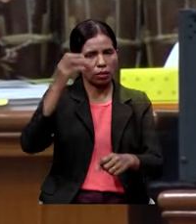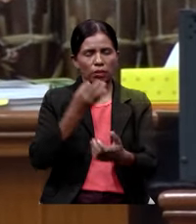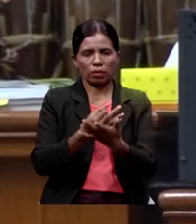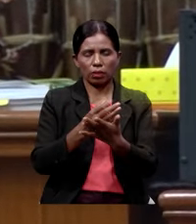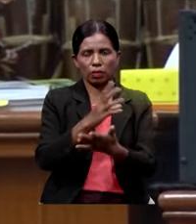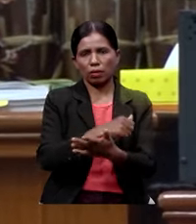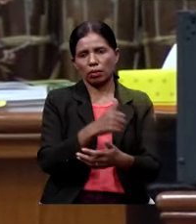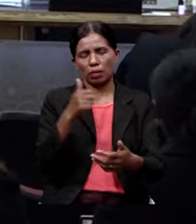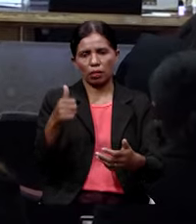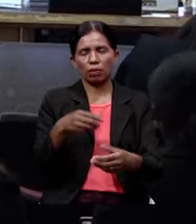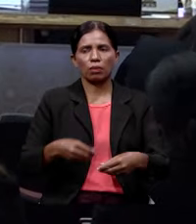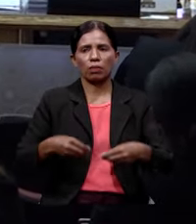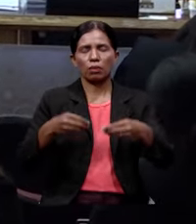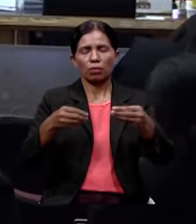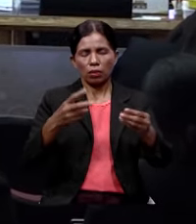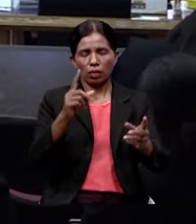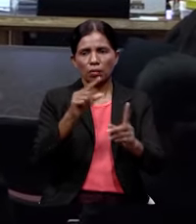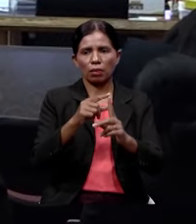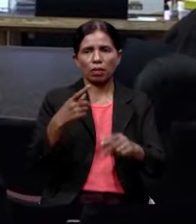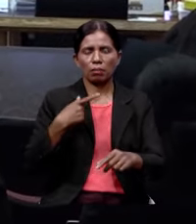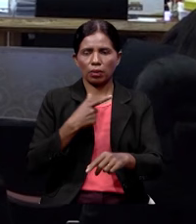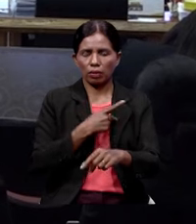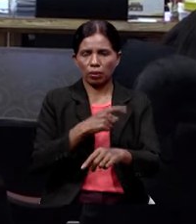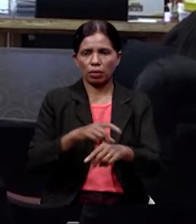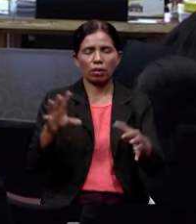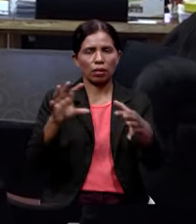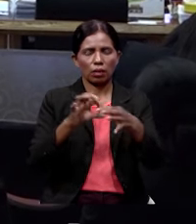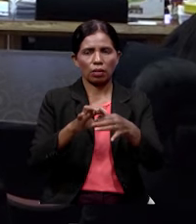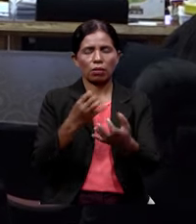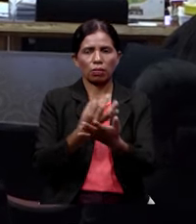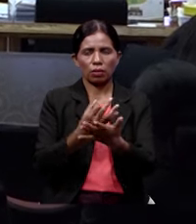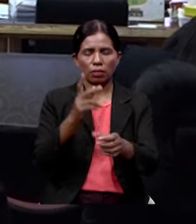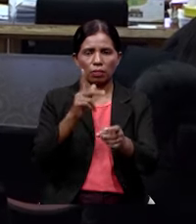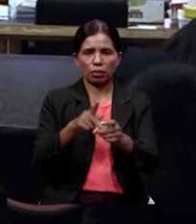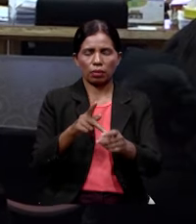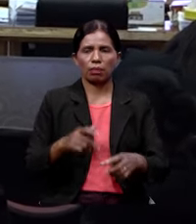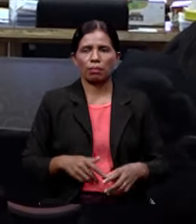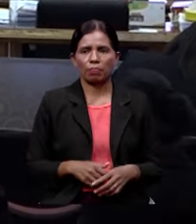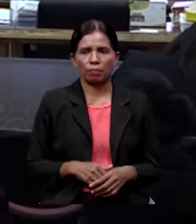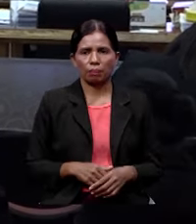no Selutan, onde for parecer para Parlamento Nacional Liga ao Fundo Minarai. Equipa Cobertura, Gemen.